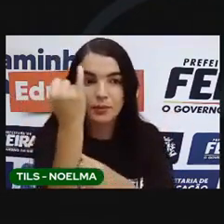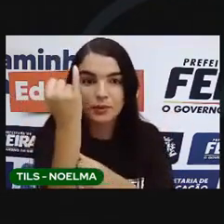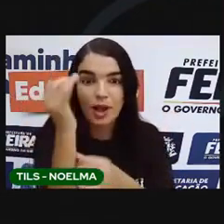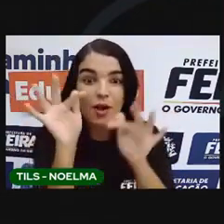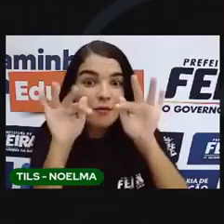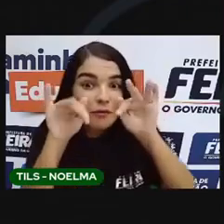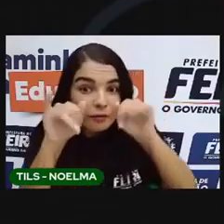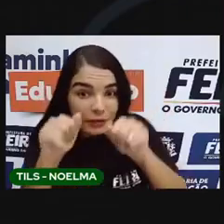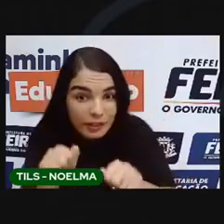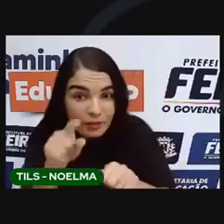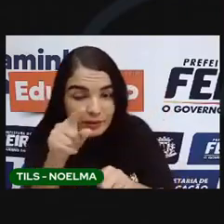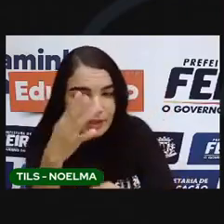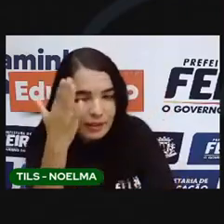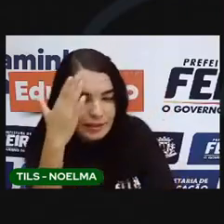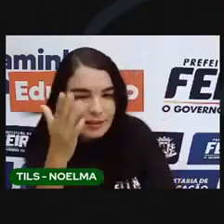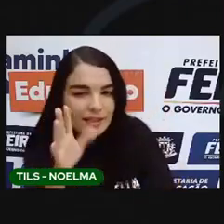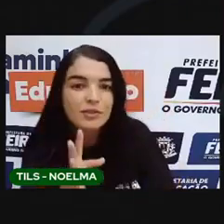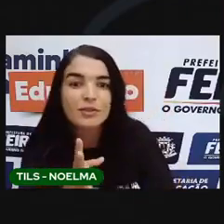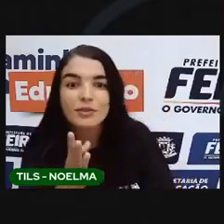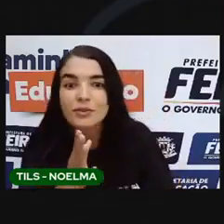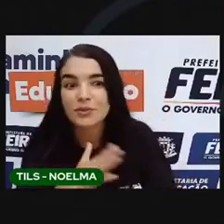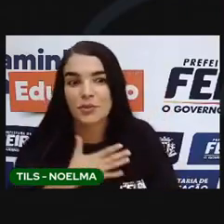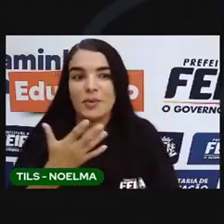curta, você terá uma grande surpresa.